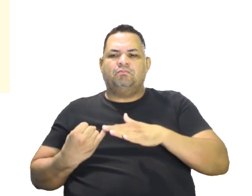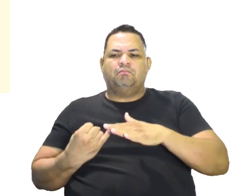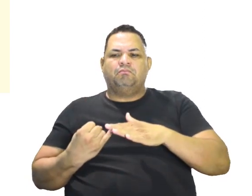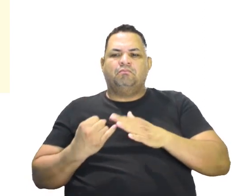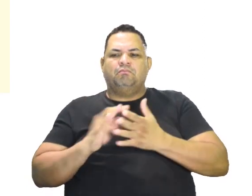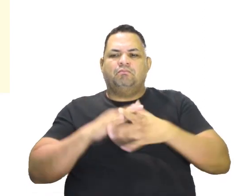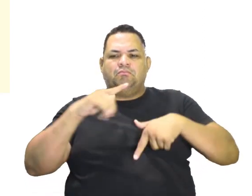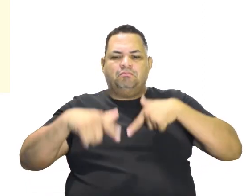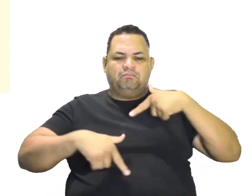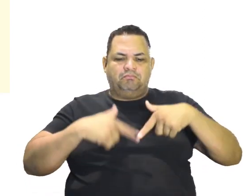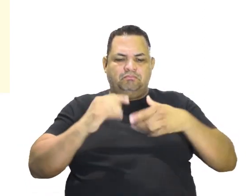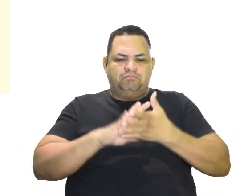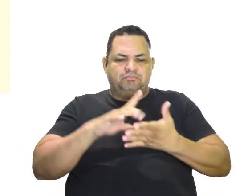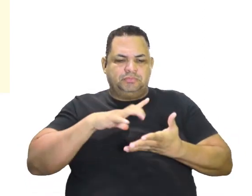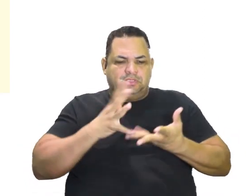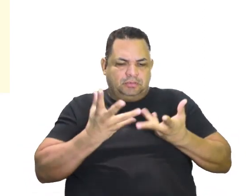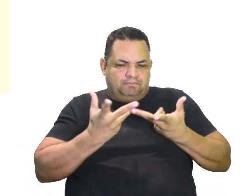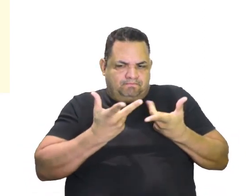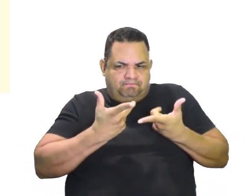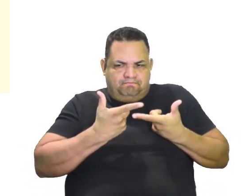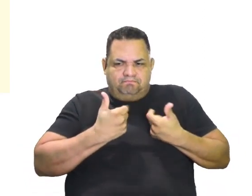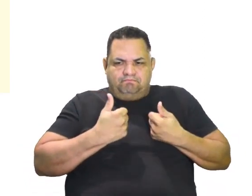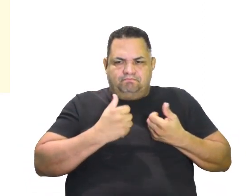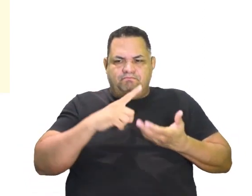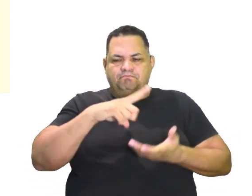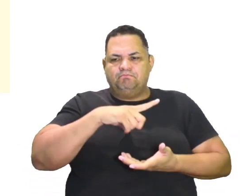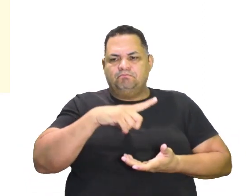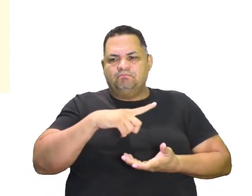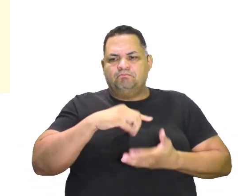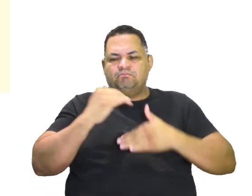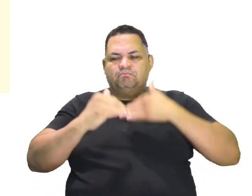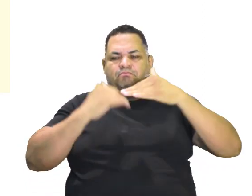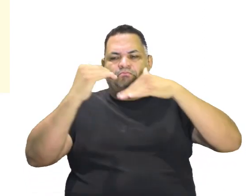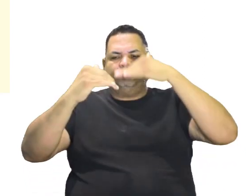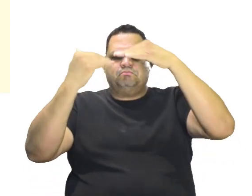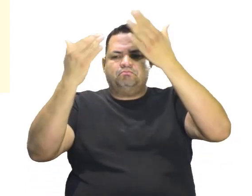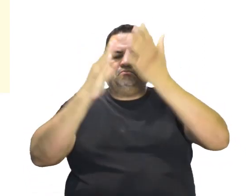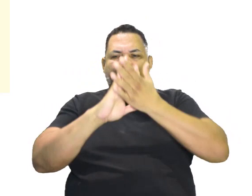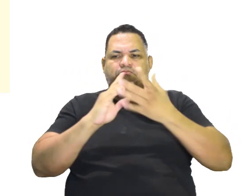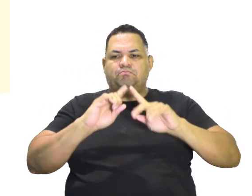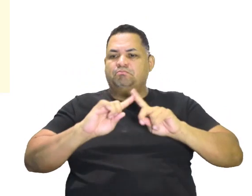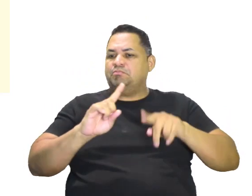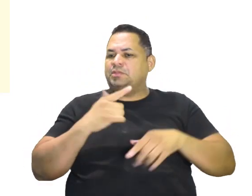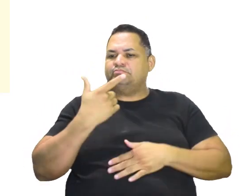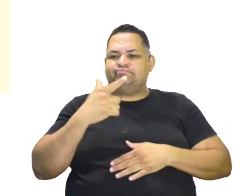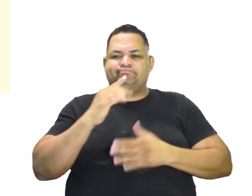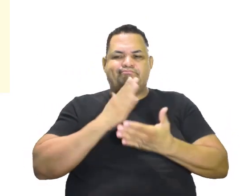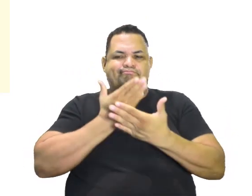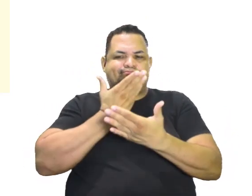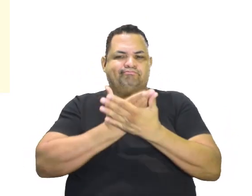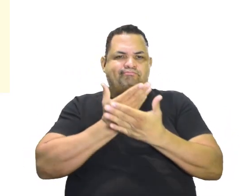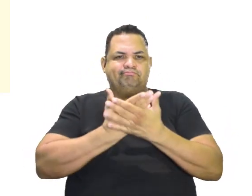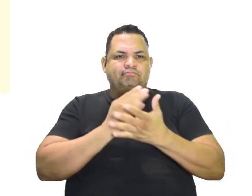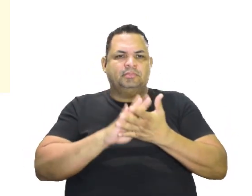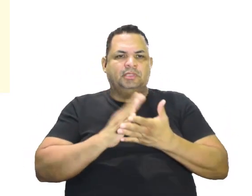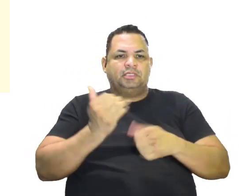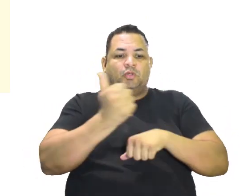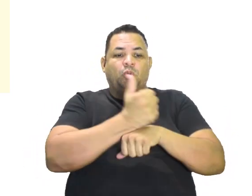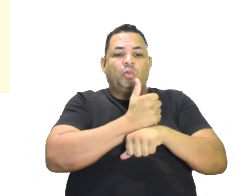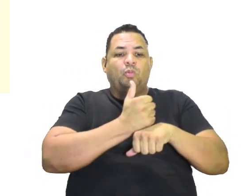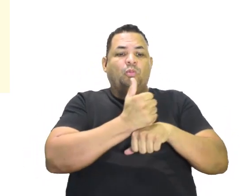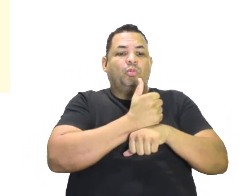aquela habilidade, né? Com aquela tendência que ele ia desenvolvendo, mas sem estudo, sem... E